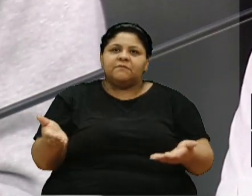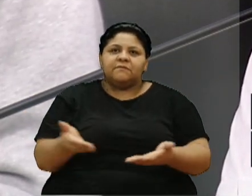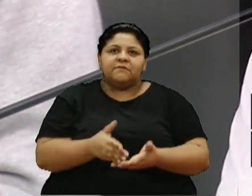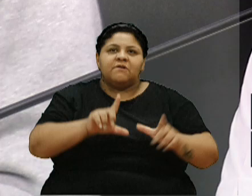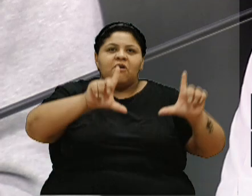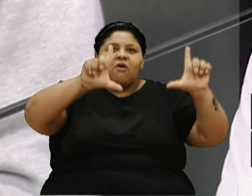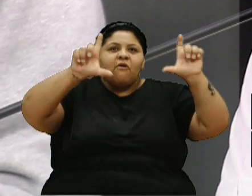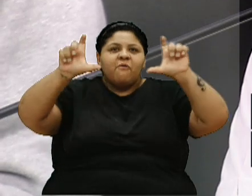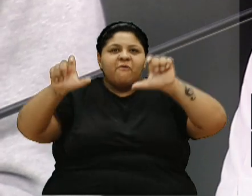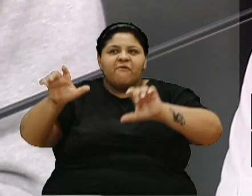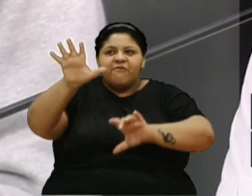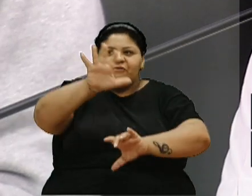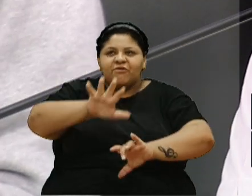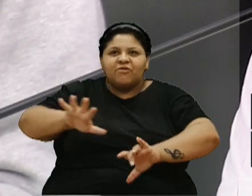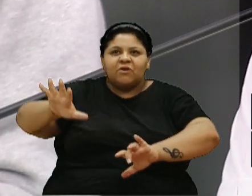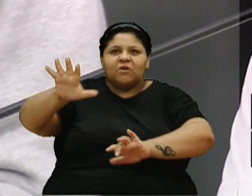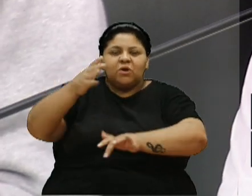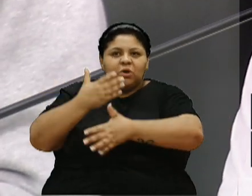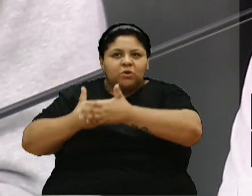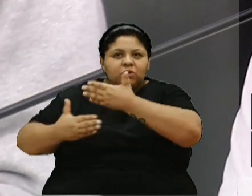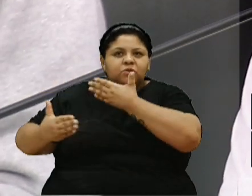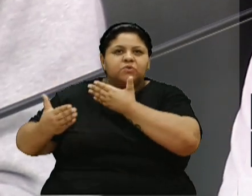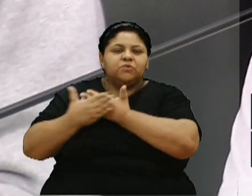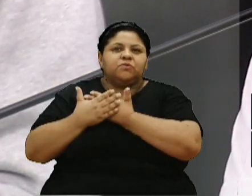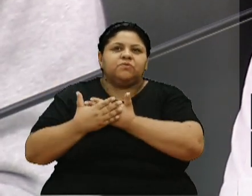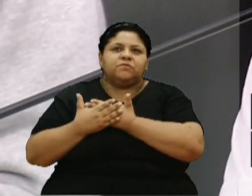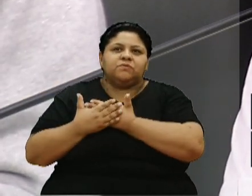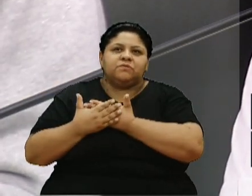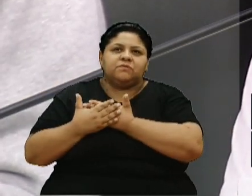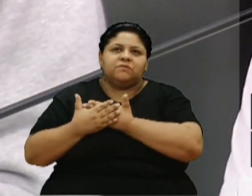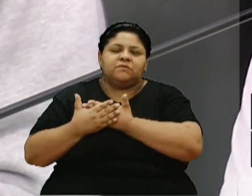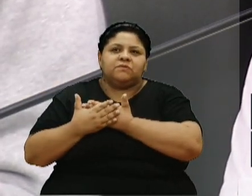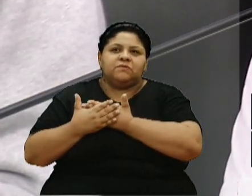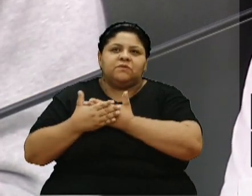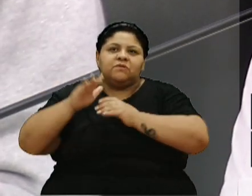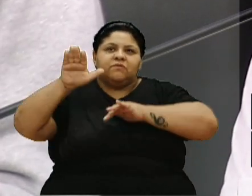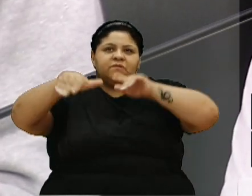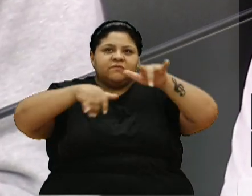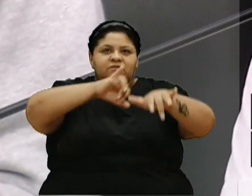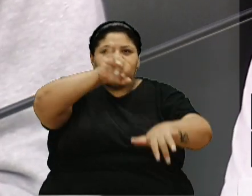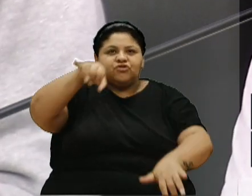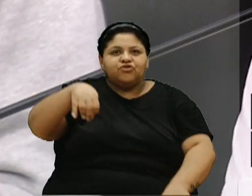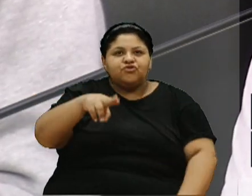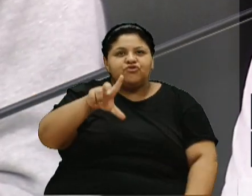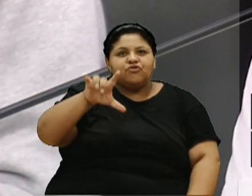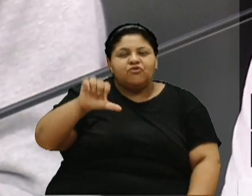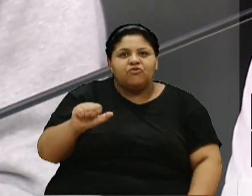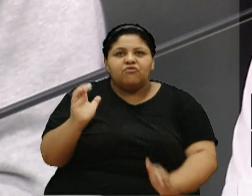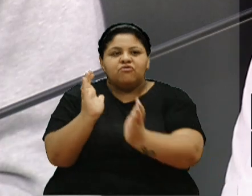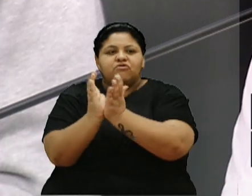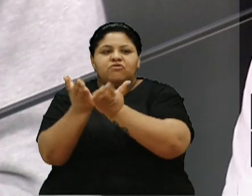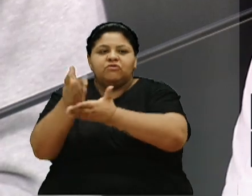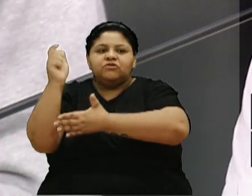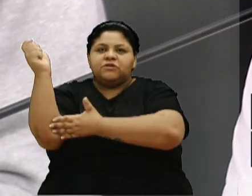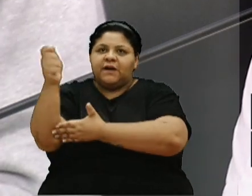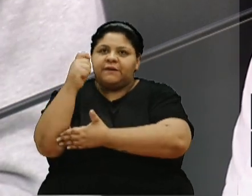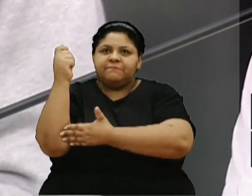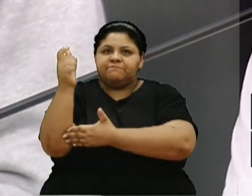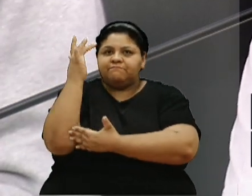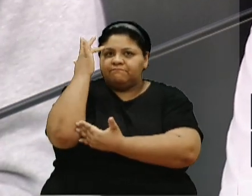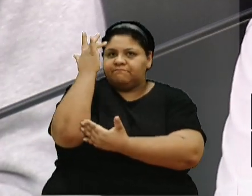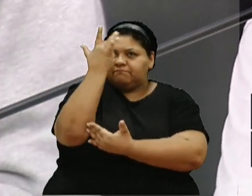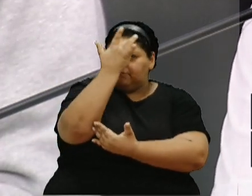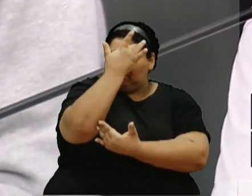foto coletiva, tudo isso, né? Vou convidar a Júlia, que é do Fórum Gaúcho de Saúde Mental,